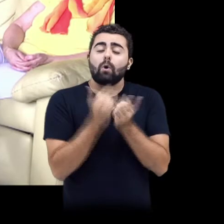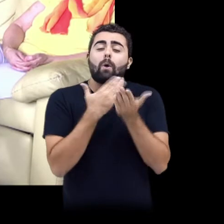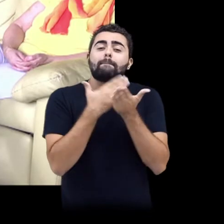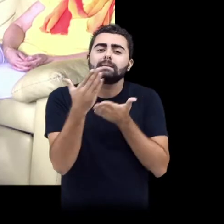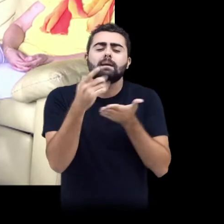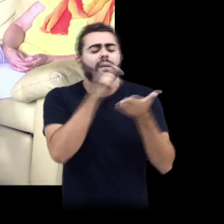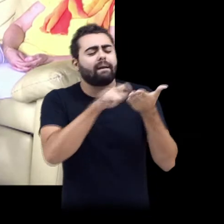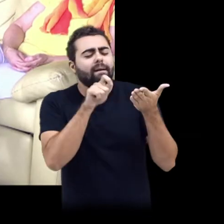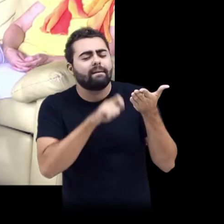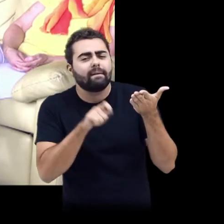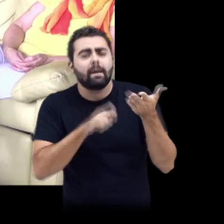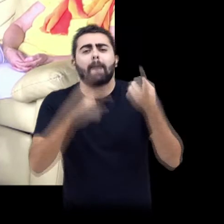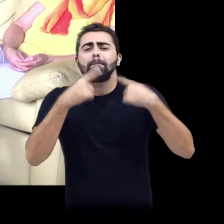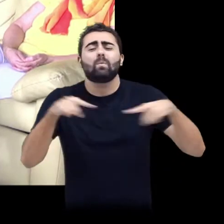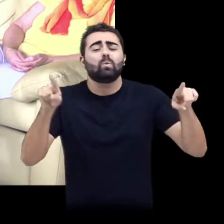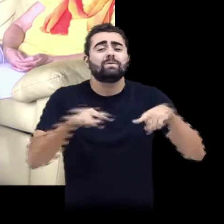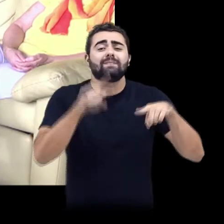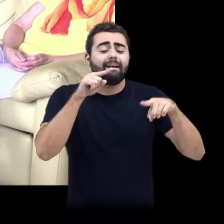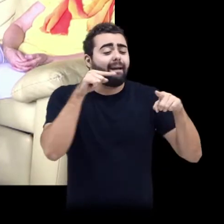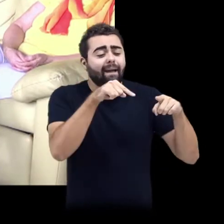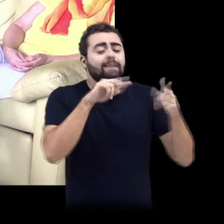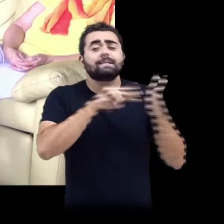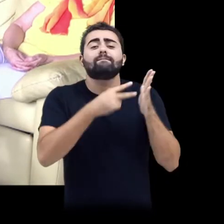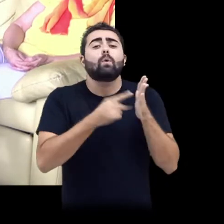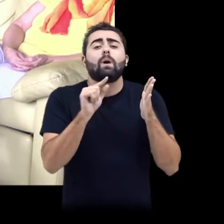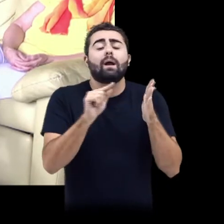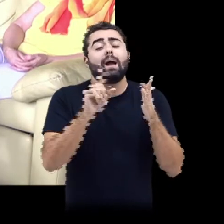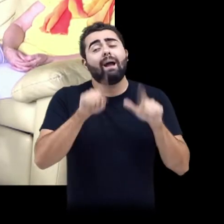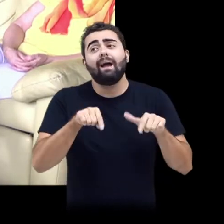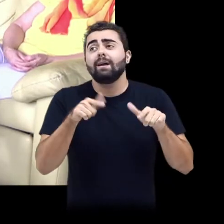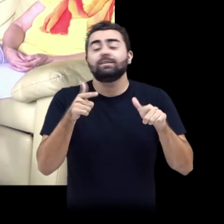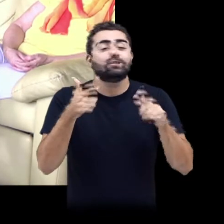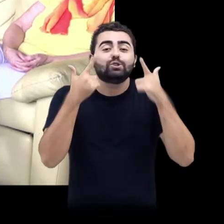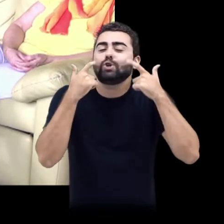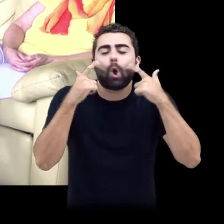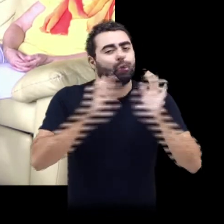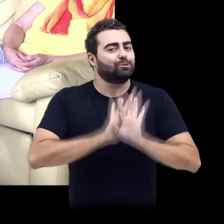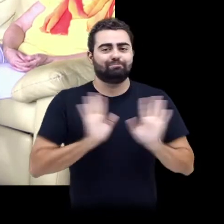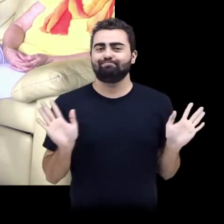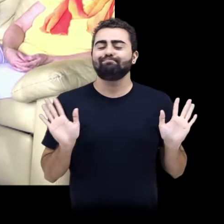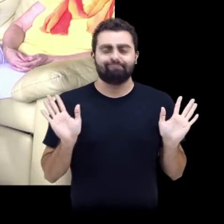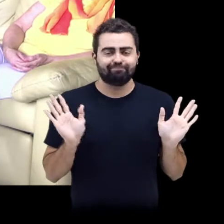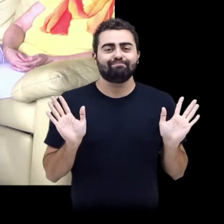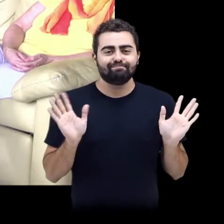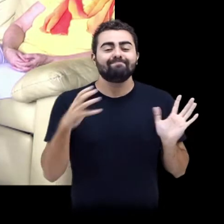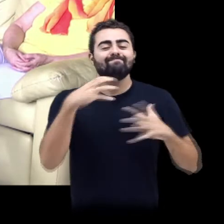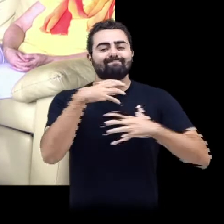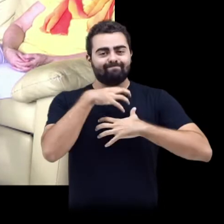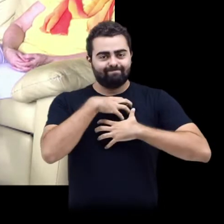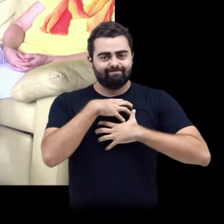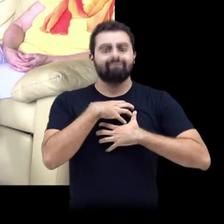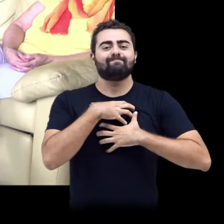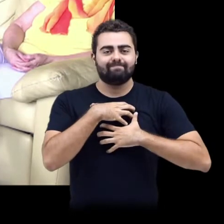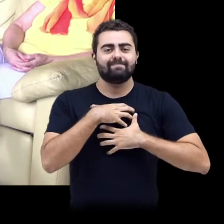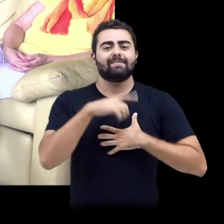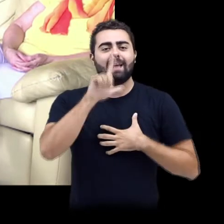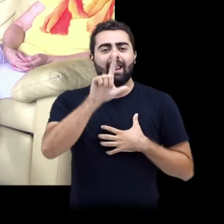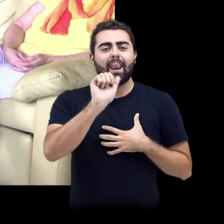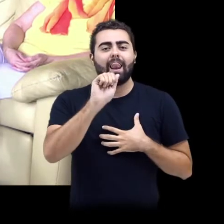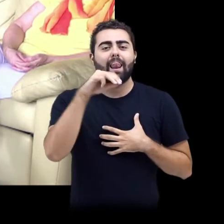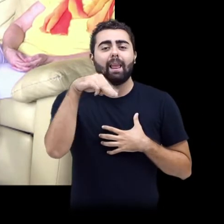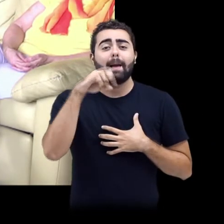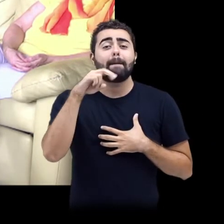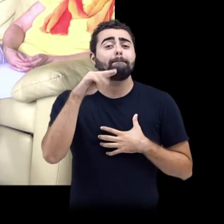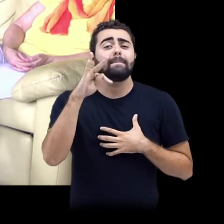lamento. O segundo é um lamento. É uma coisa que saiu assim um dia. Por isso que ele não tem uma melodia. Ele é uma